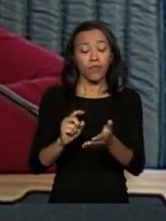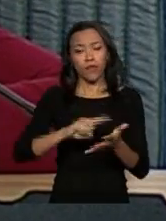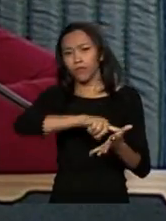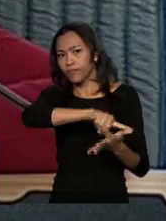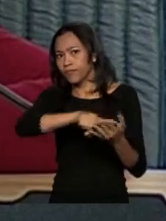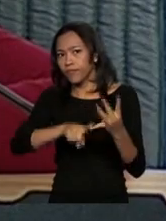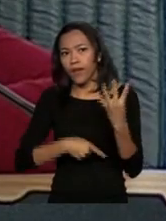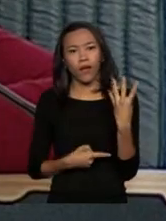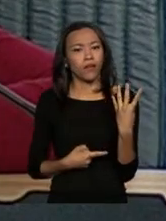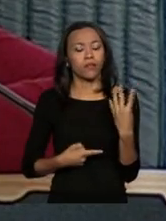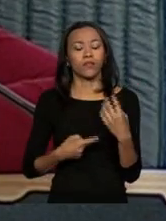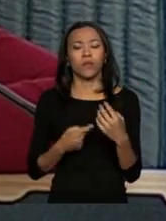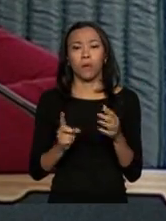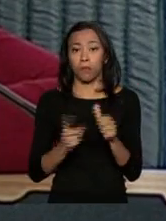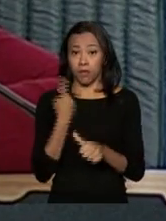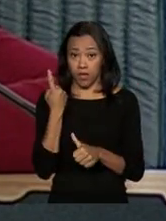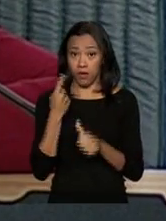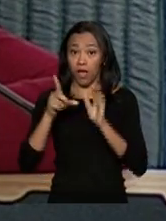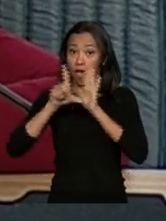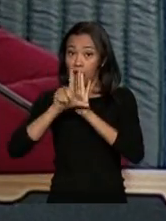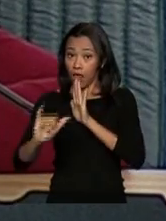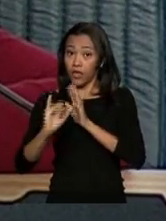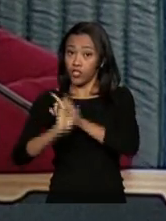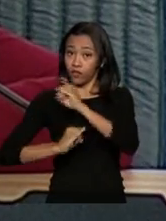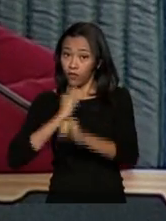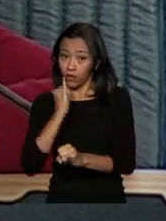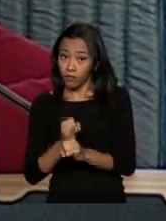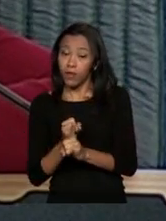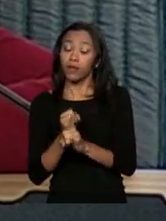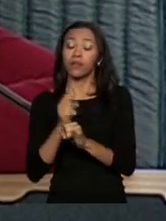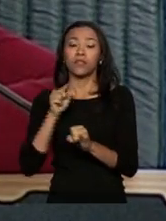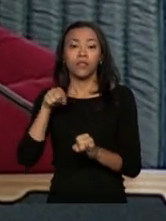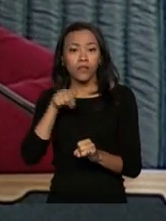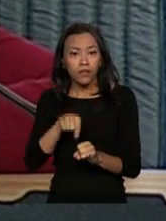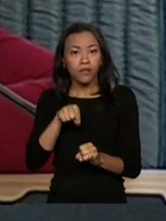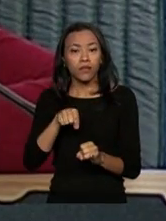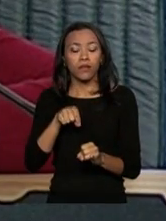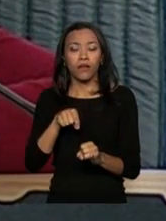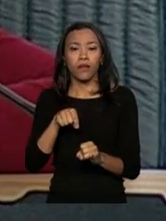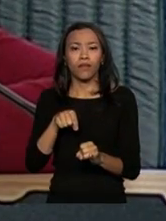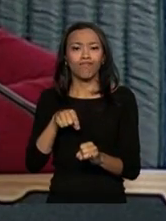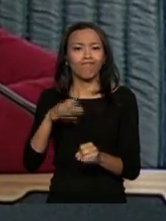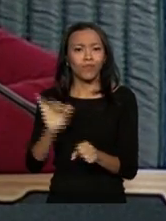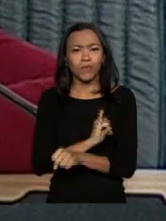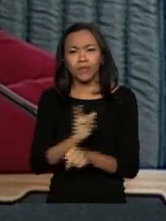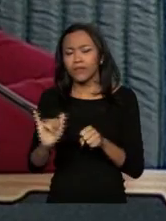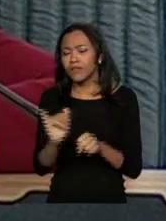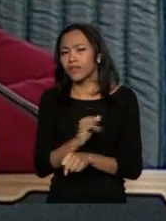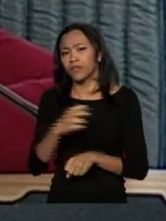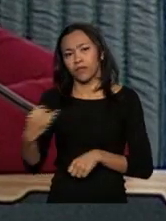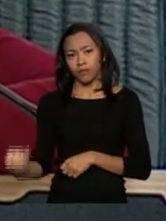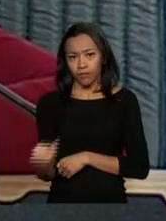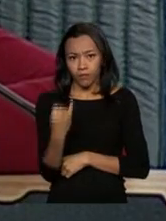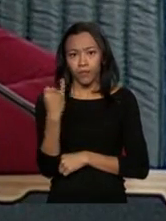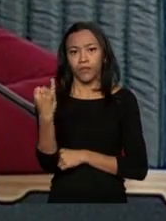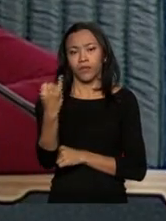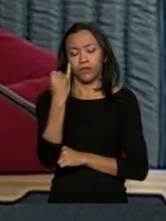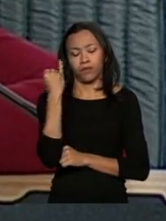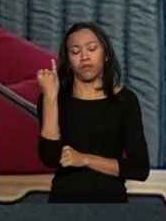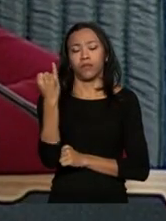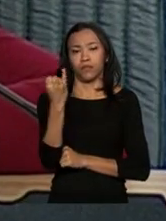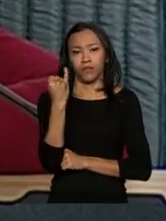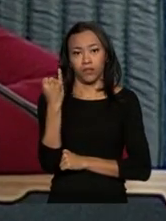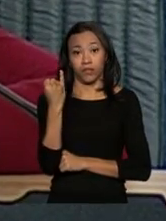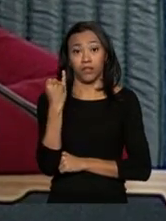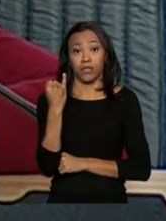eles eu gostaria de citar a lei de informática o padis que são eh eh ferramentas muito importantes que que